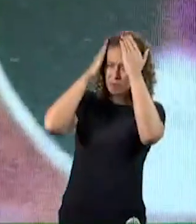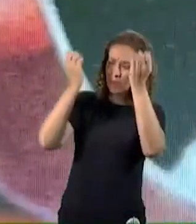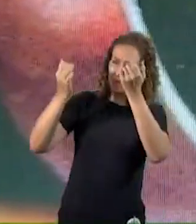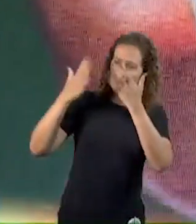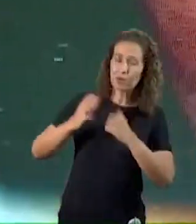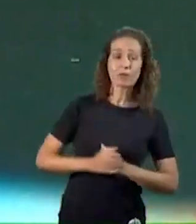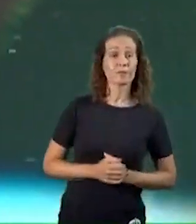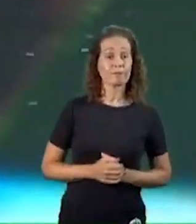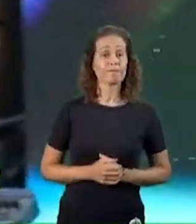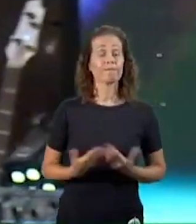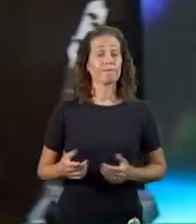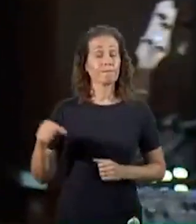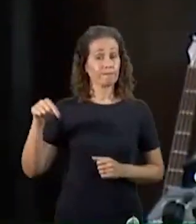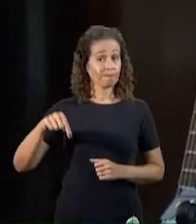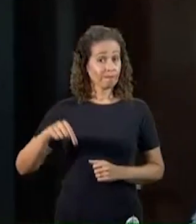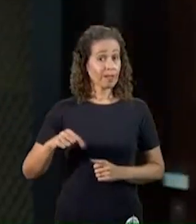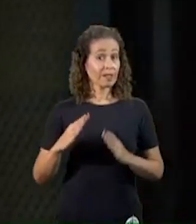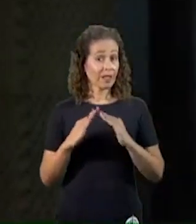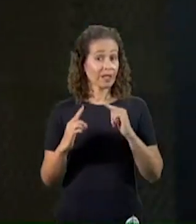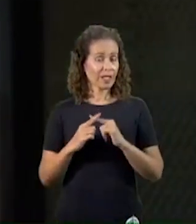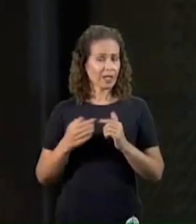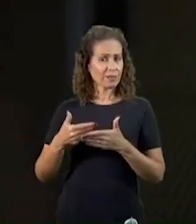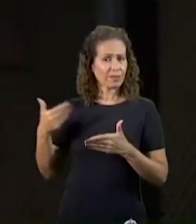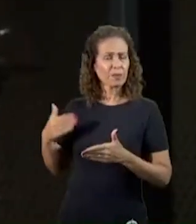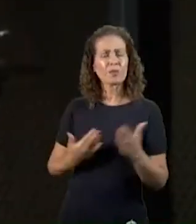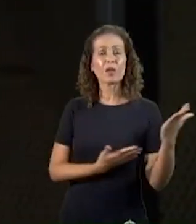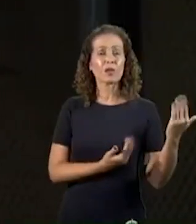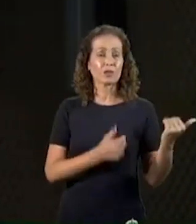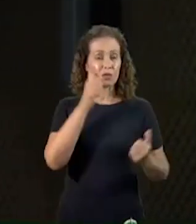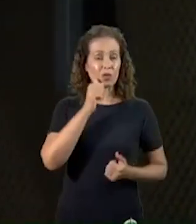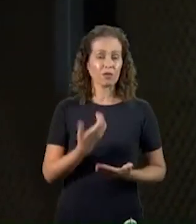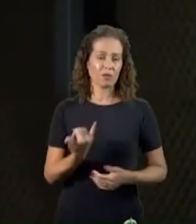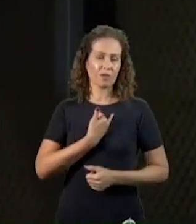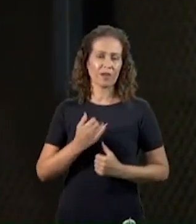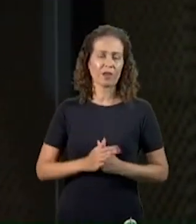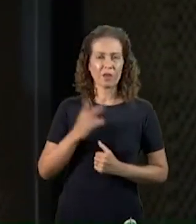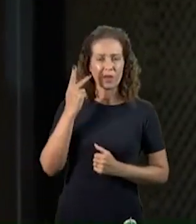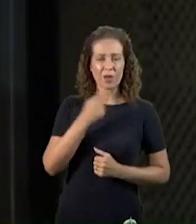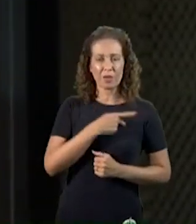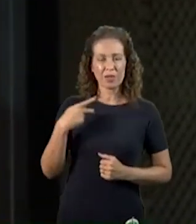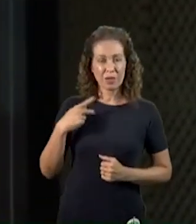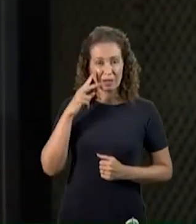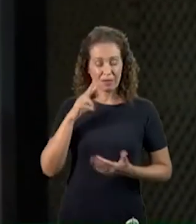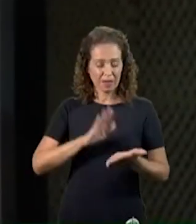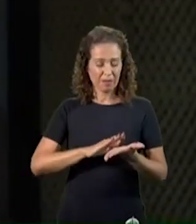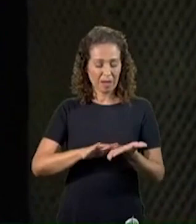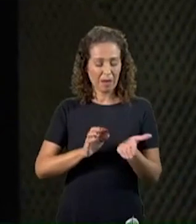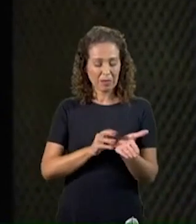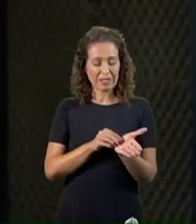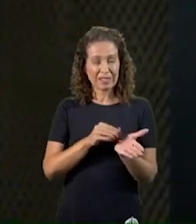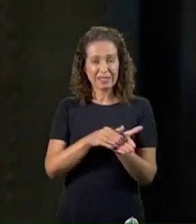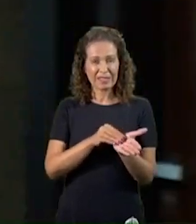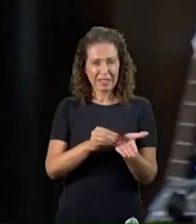Esses dias aqui na igreja, uma jovem virou para mim e falou, pastor, está vendo a minha mão toda descascando? A mãe